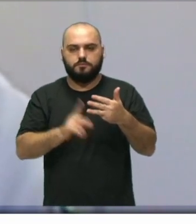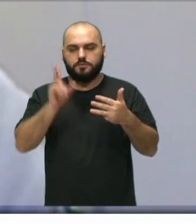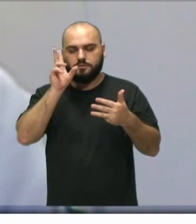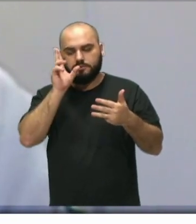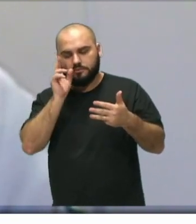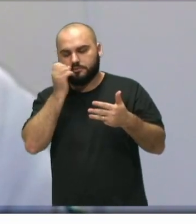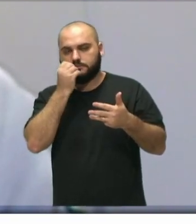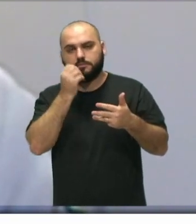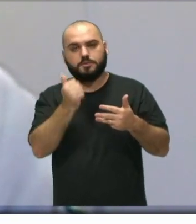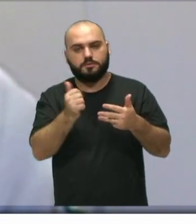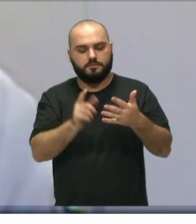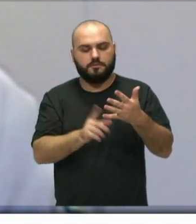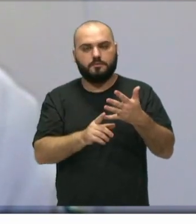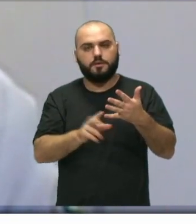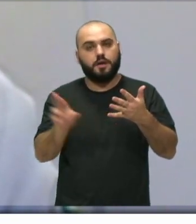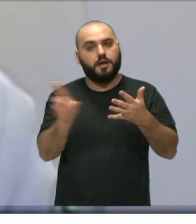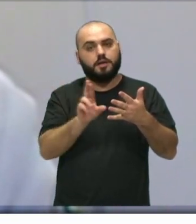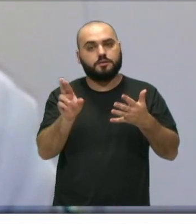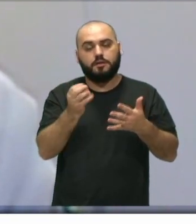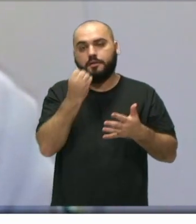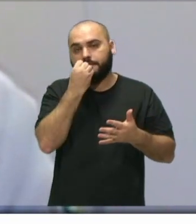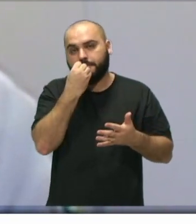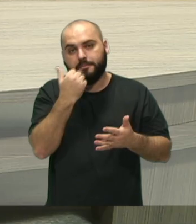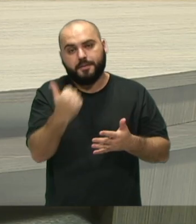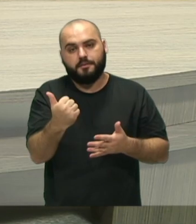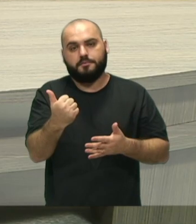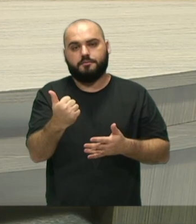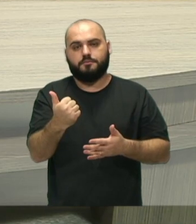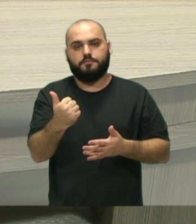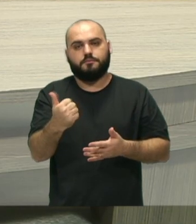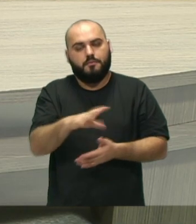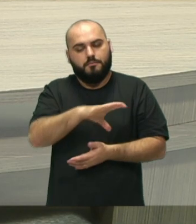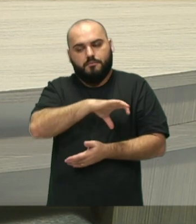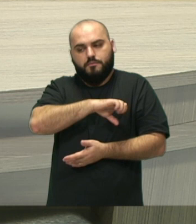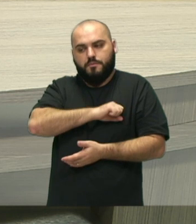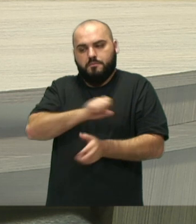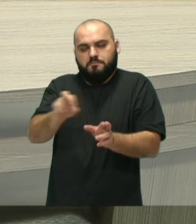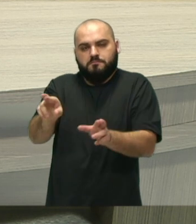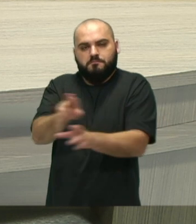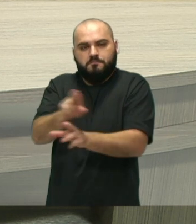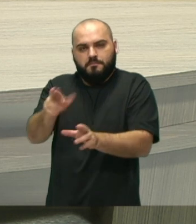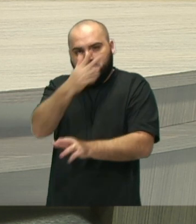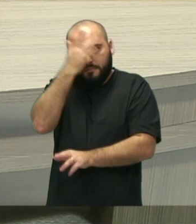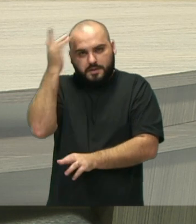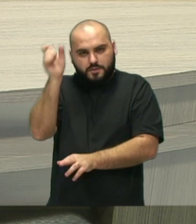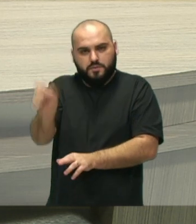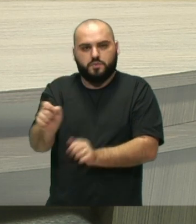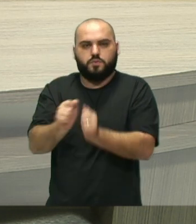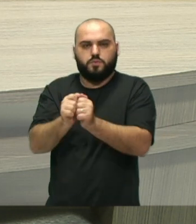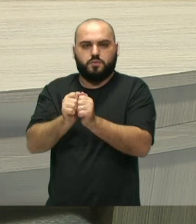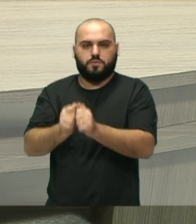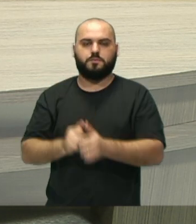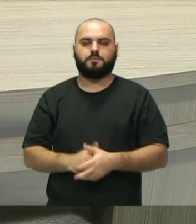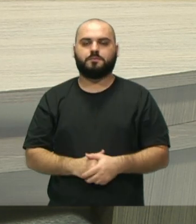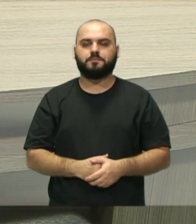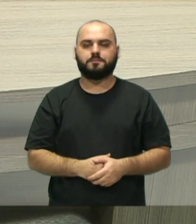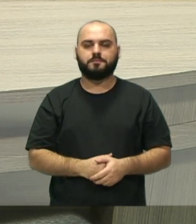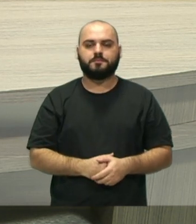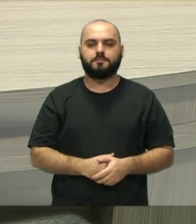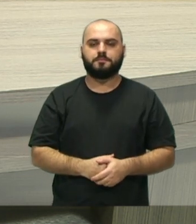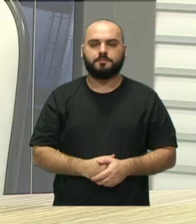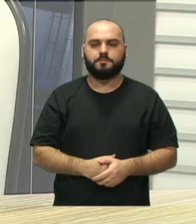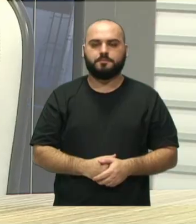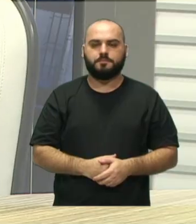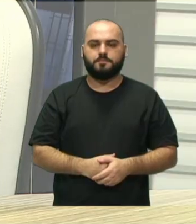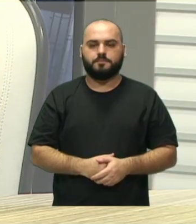dormir bem e nos relacionarmos de forma amorosa com quem nos relacionamos. Professora, a